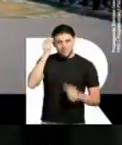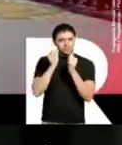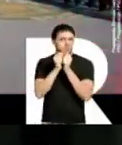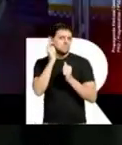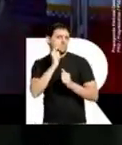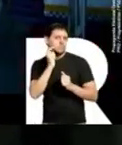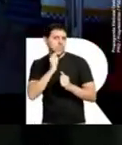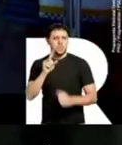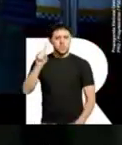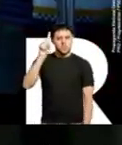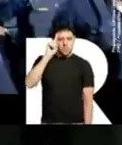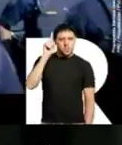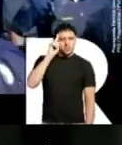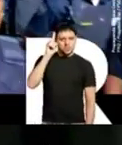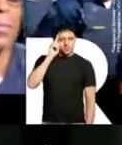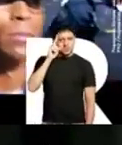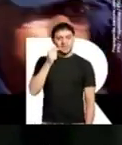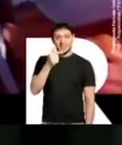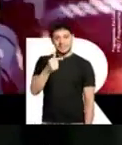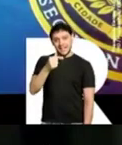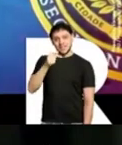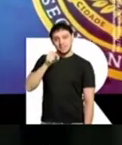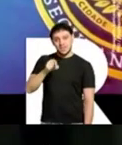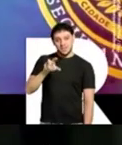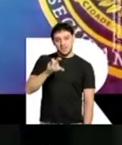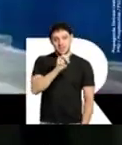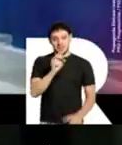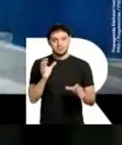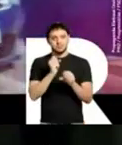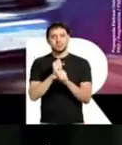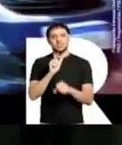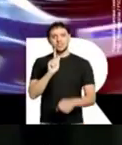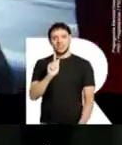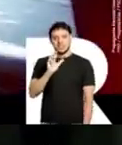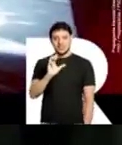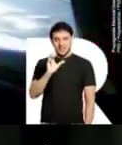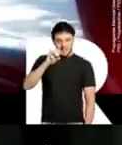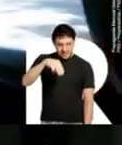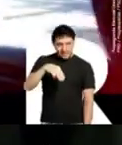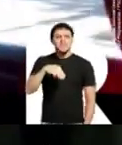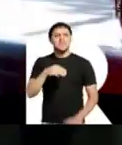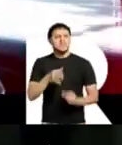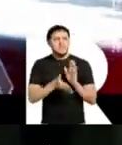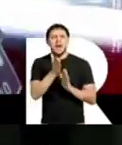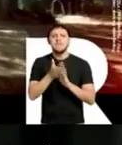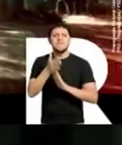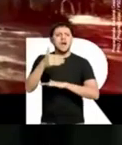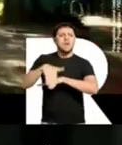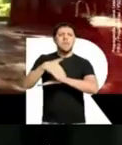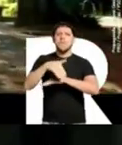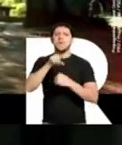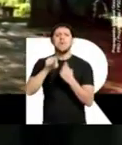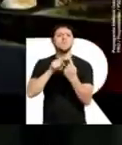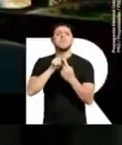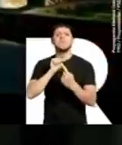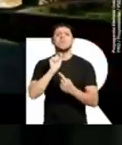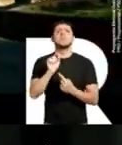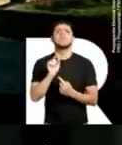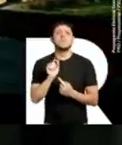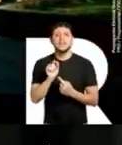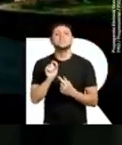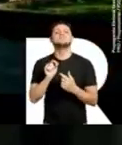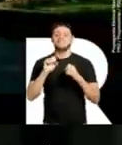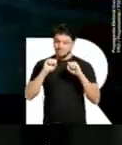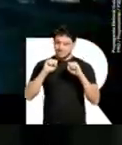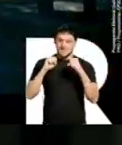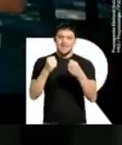Com o prefeito Ricardo Nunes, todos os dias, 7.500 guardas civis metropolitanos saem às ruas com uma